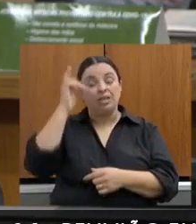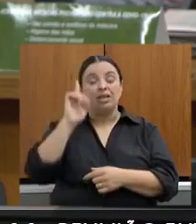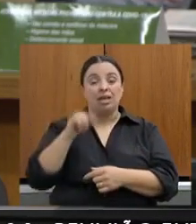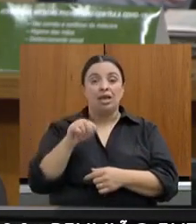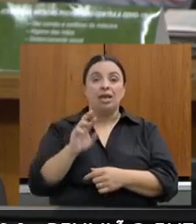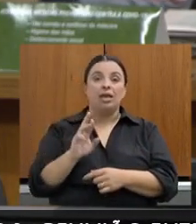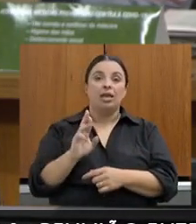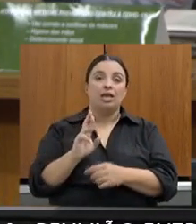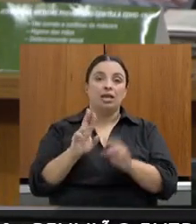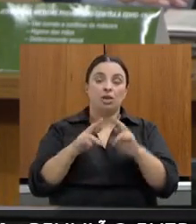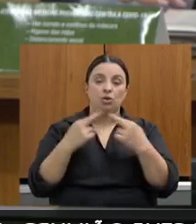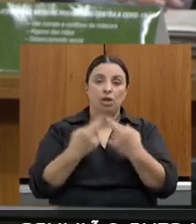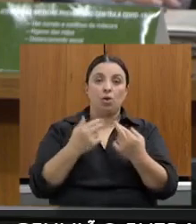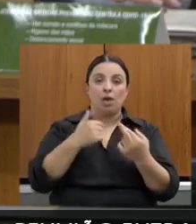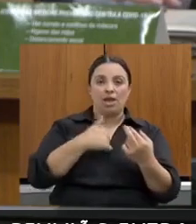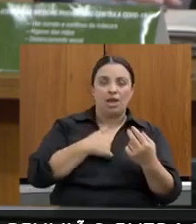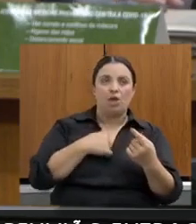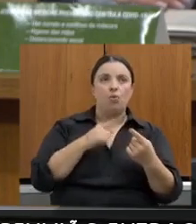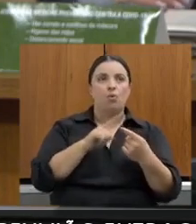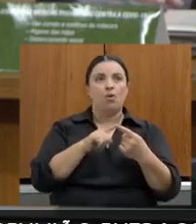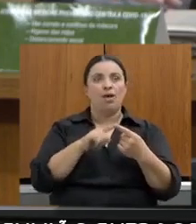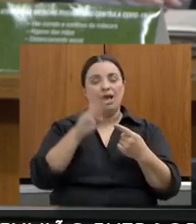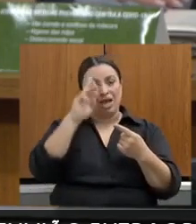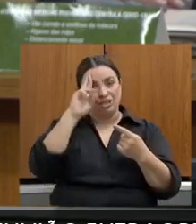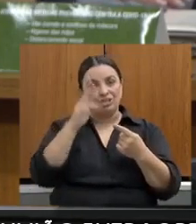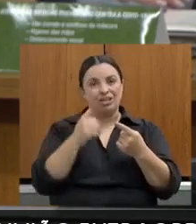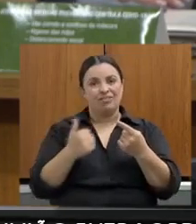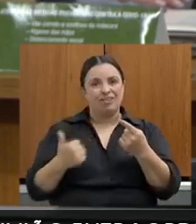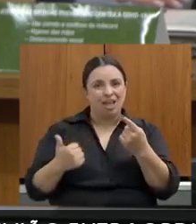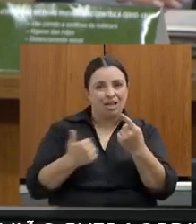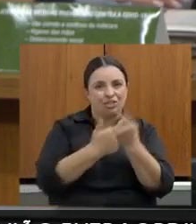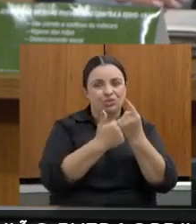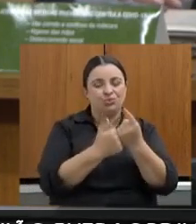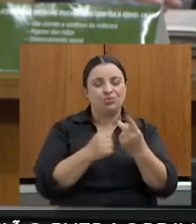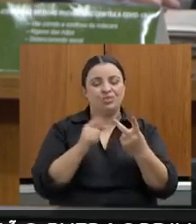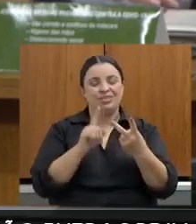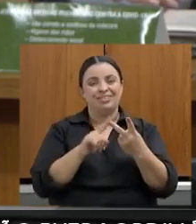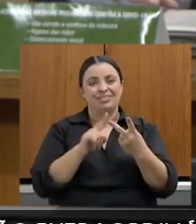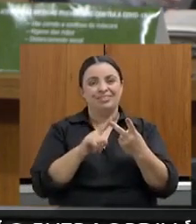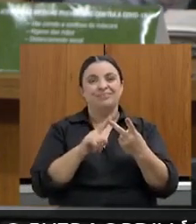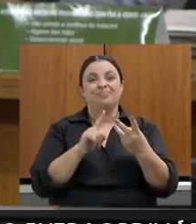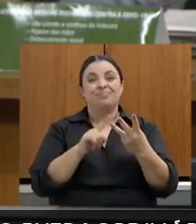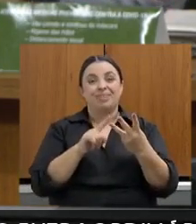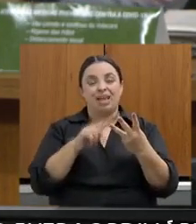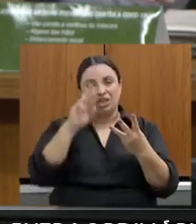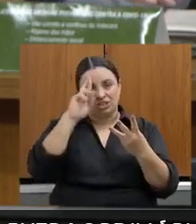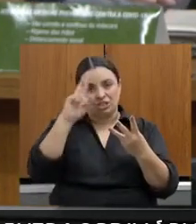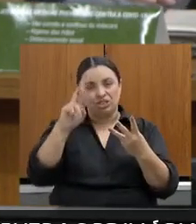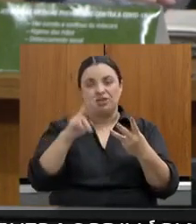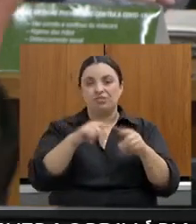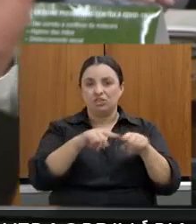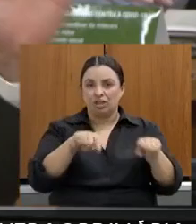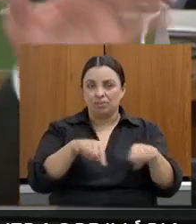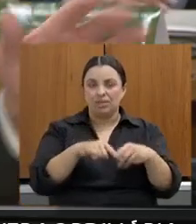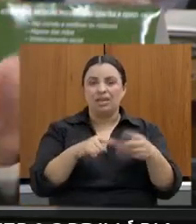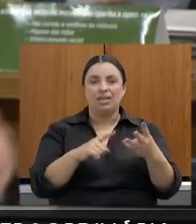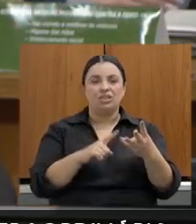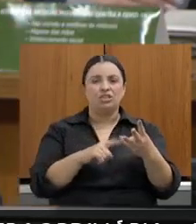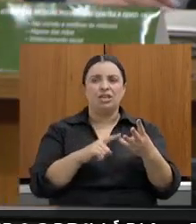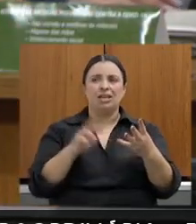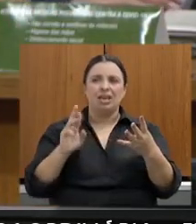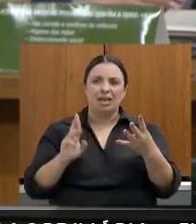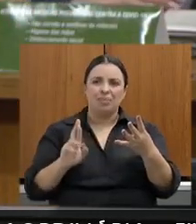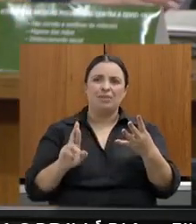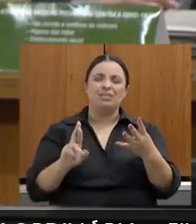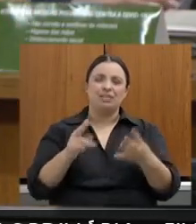achei F é de junta chefe de gabinete e que alguns representantes de órgãos superiores da Polícia Civil São reuniões a